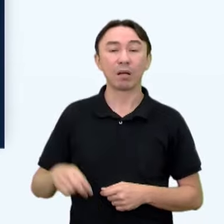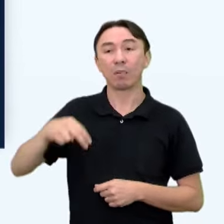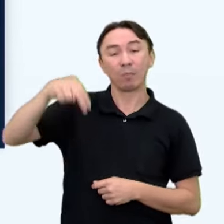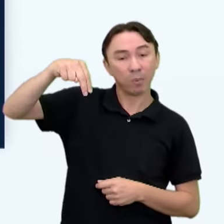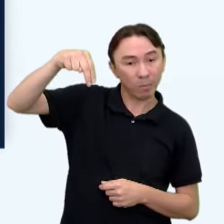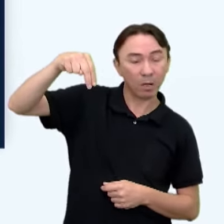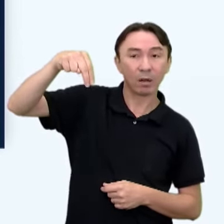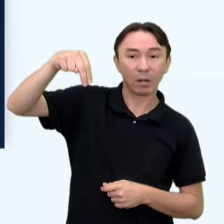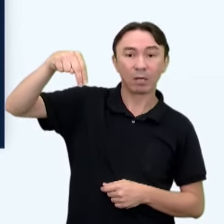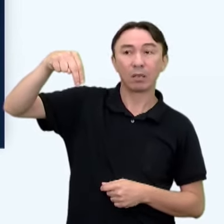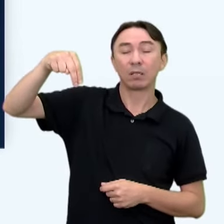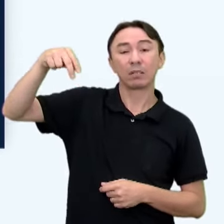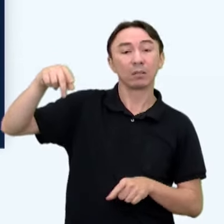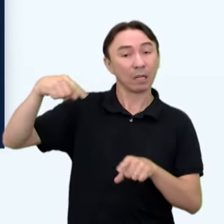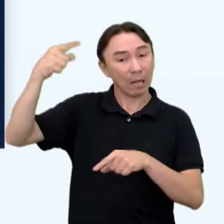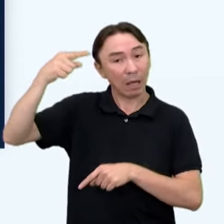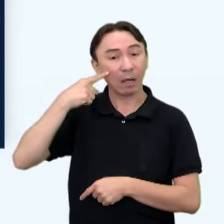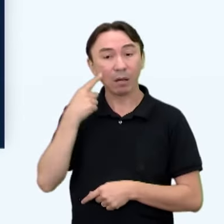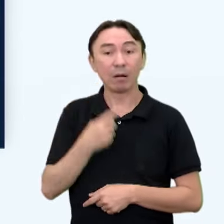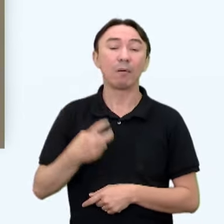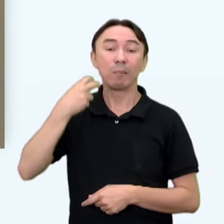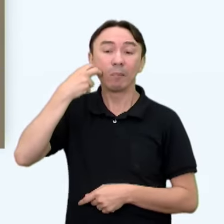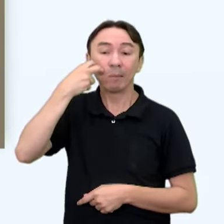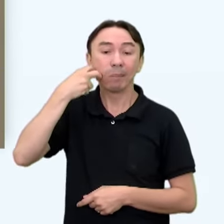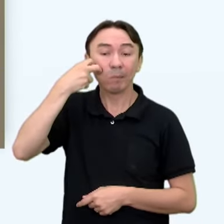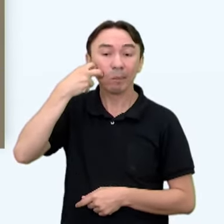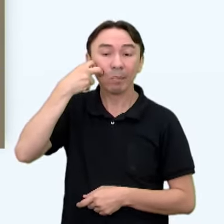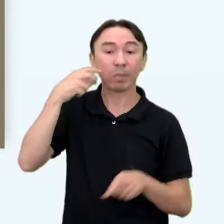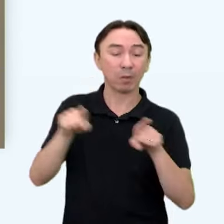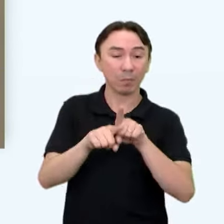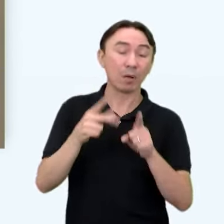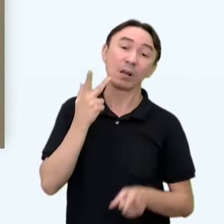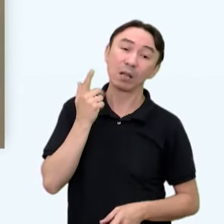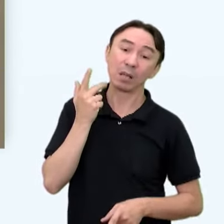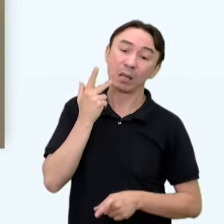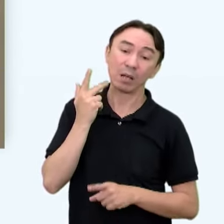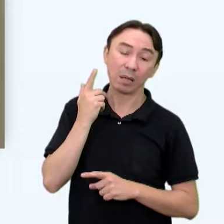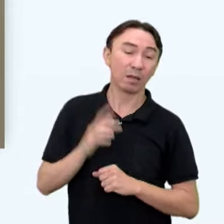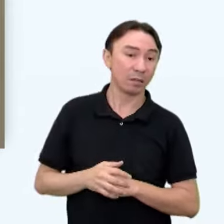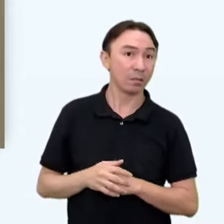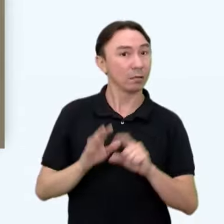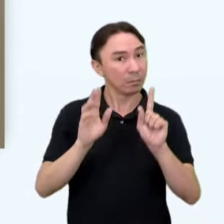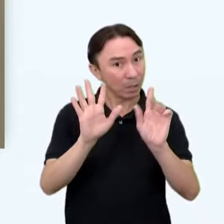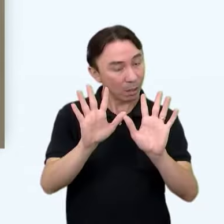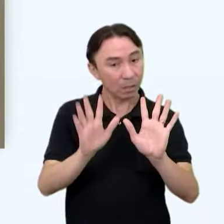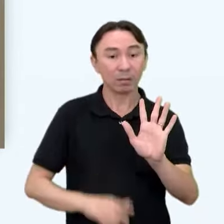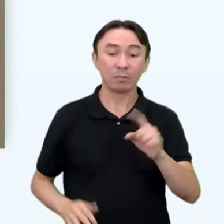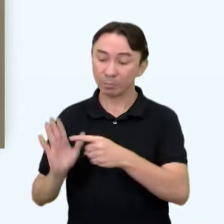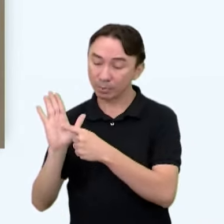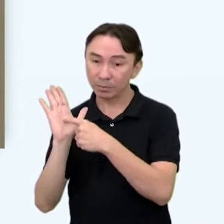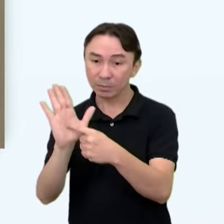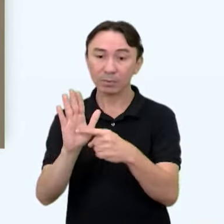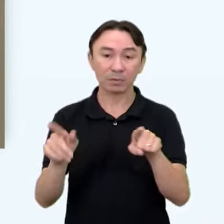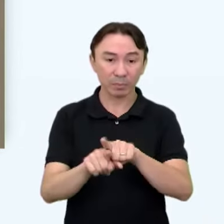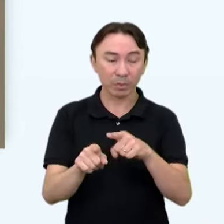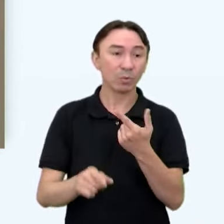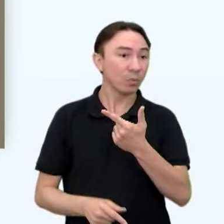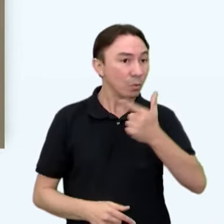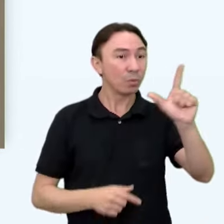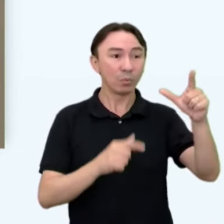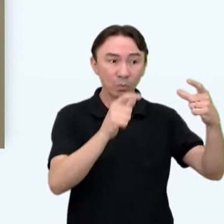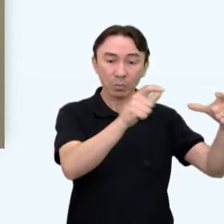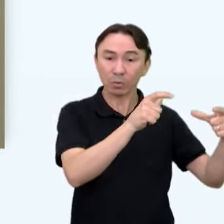Norte e Ceará. No entanto, a gente conseguiu mostrar que existem várias outras regiões onde a atividade sísmica também